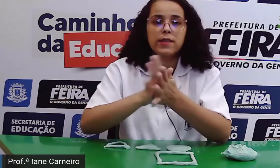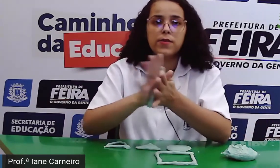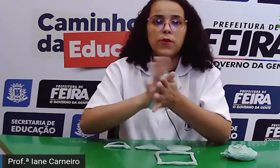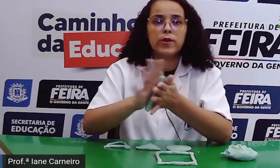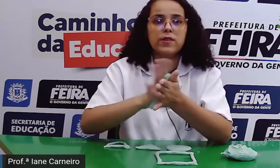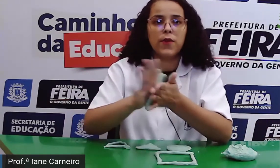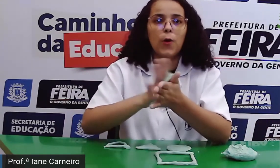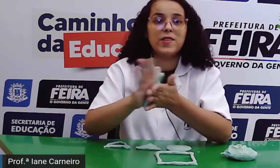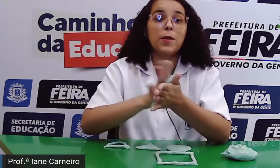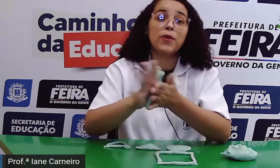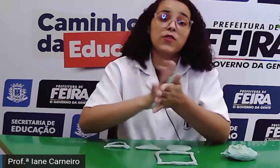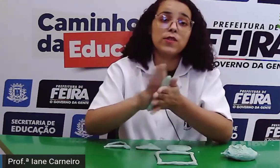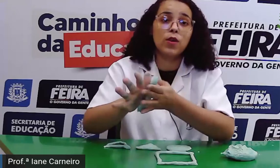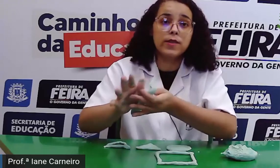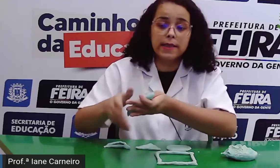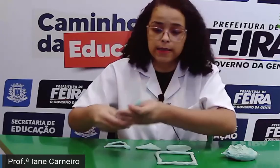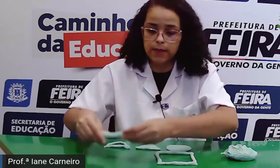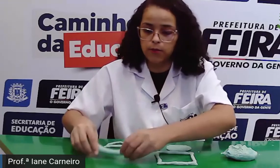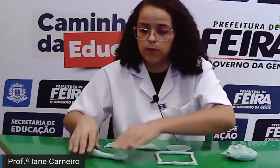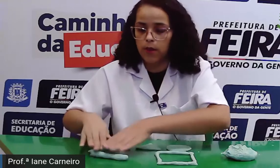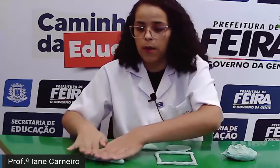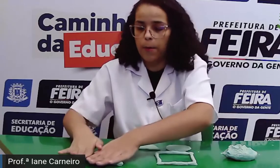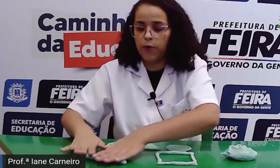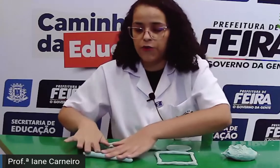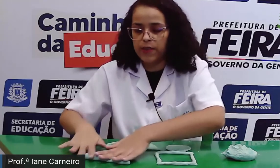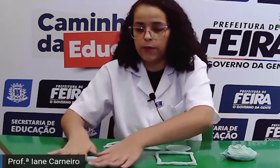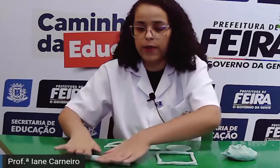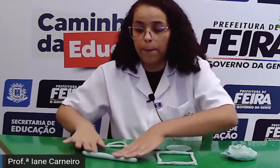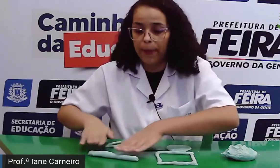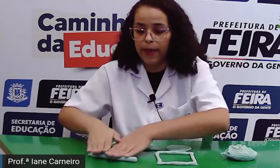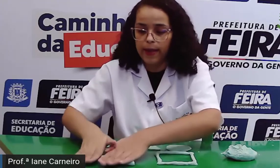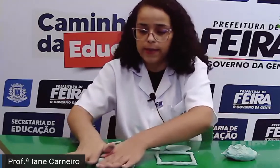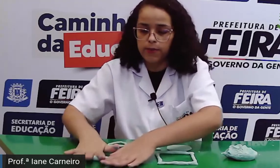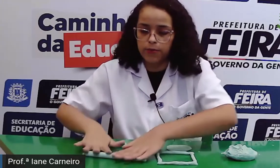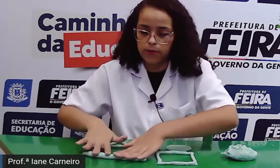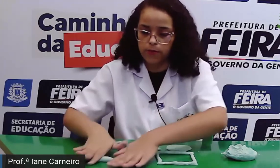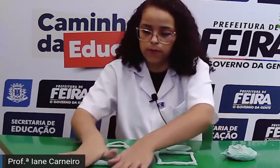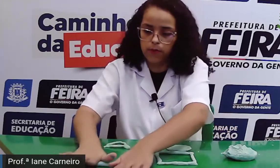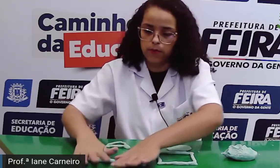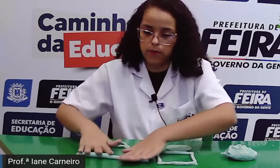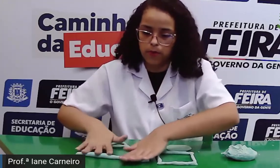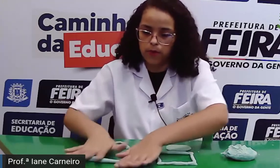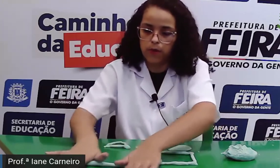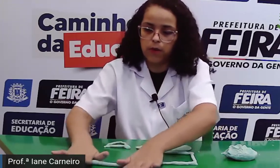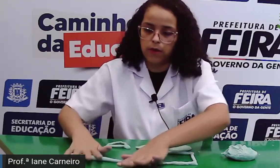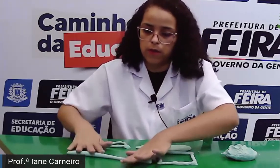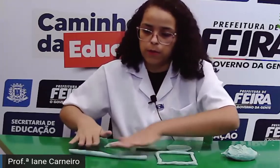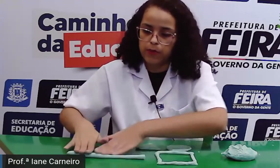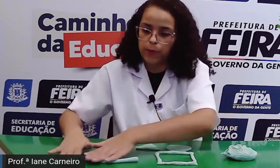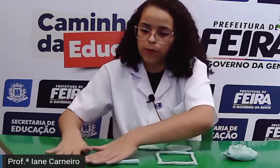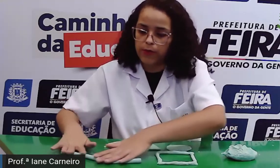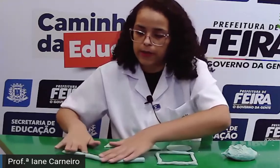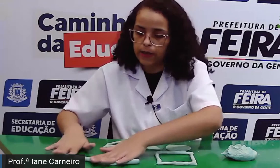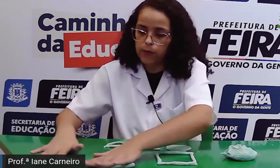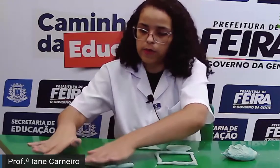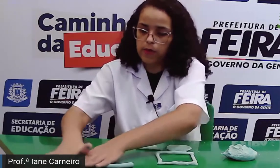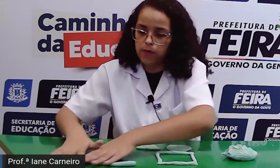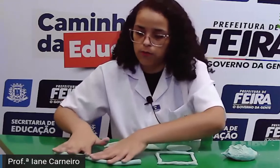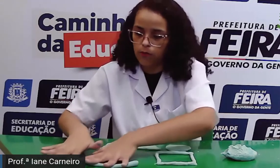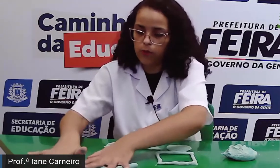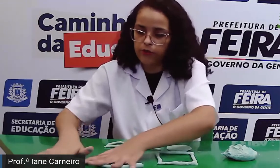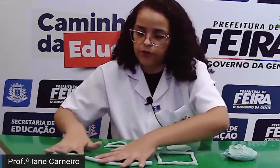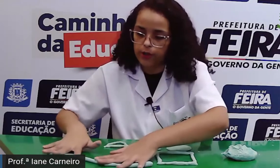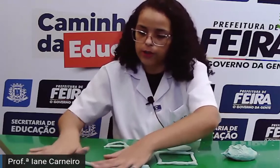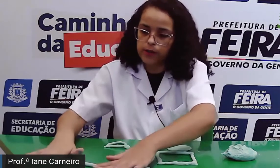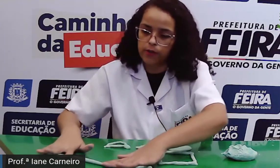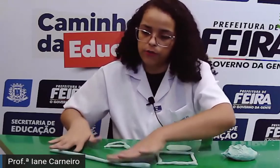fazendo outras formas, né? Pode fazer o losango, pode fazer o trapézio. Precisa para fazer ainda o